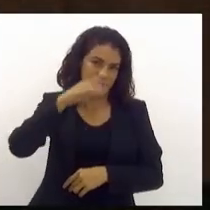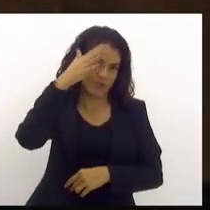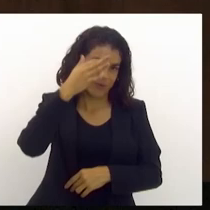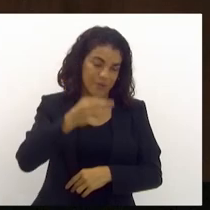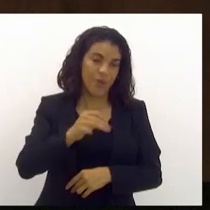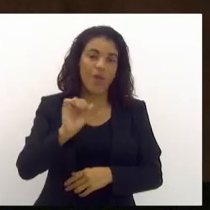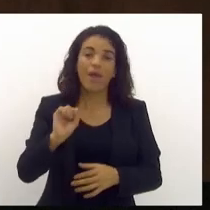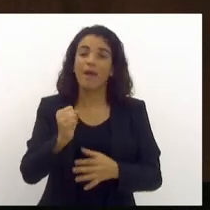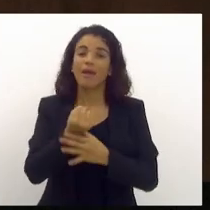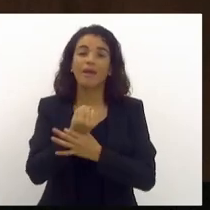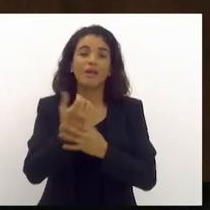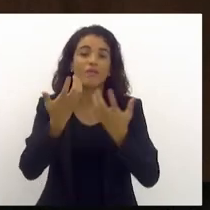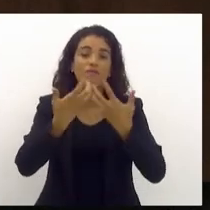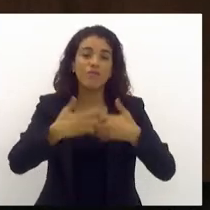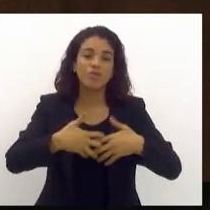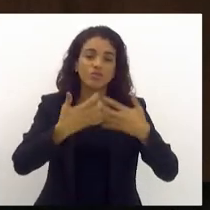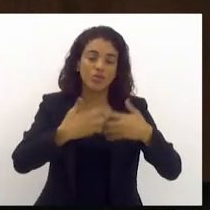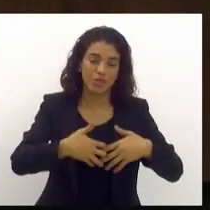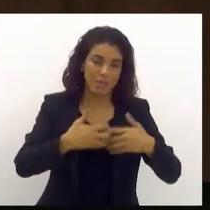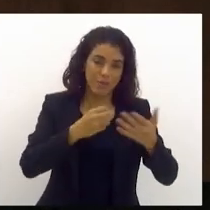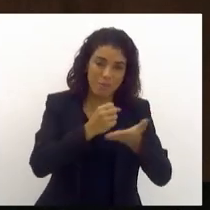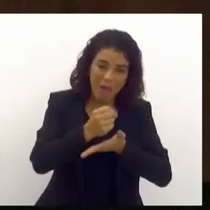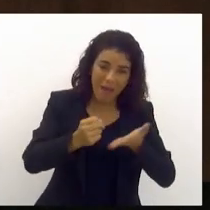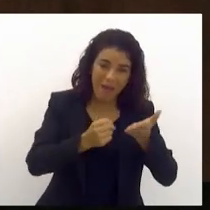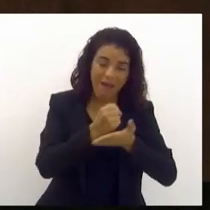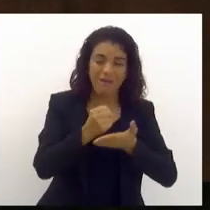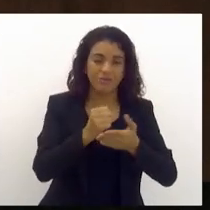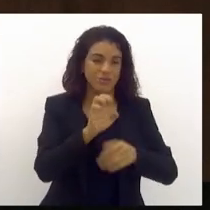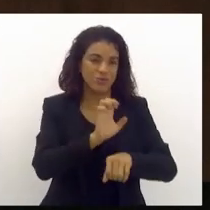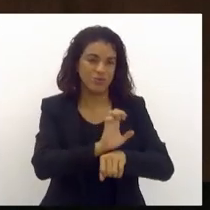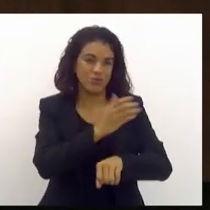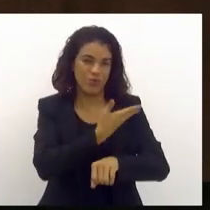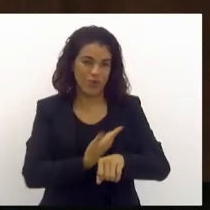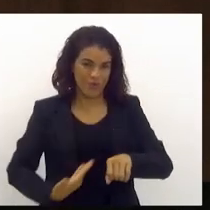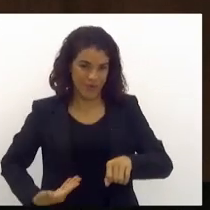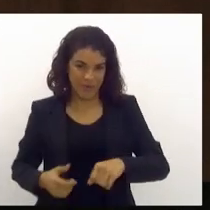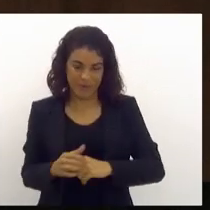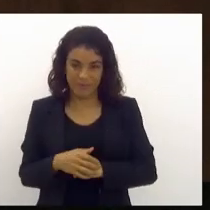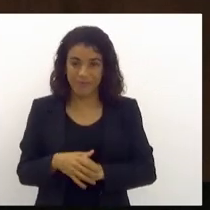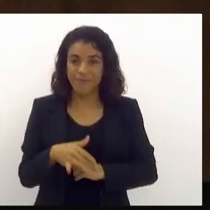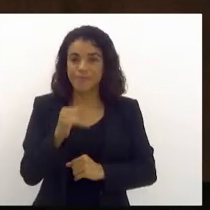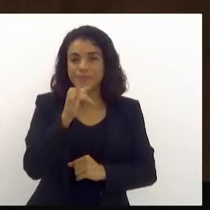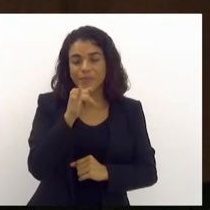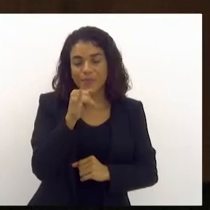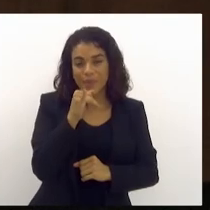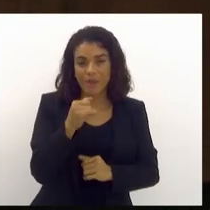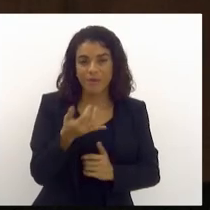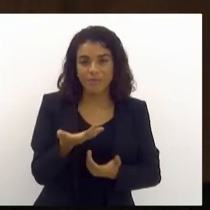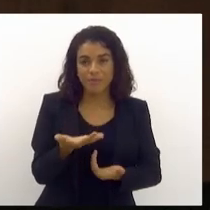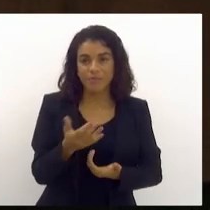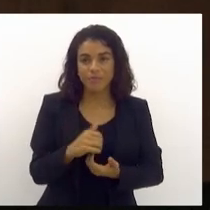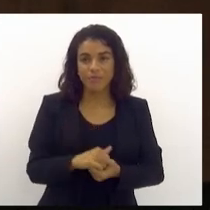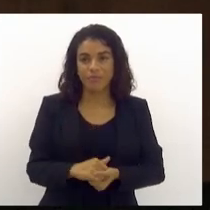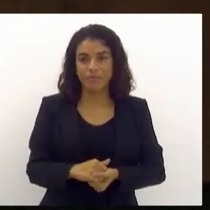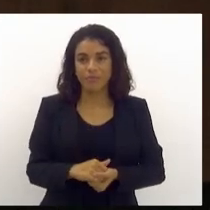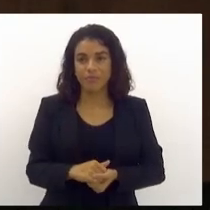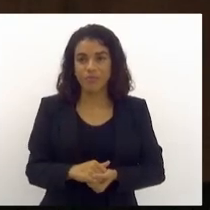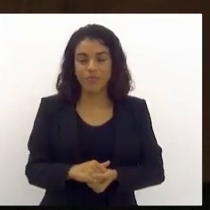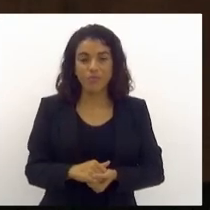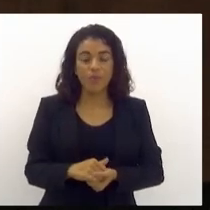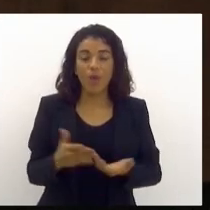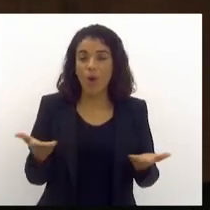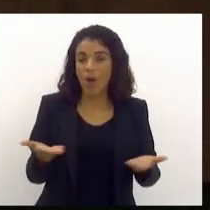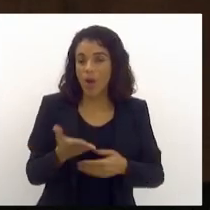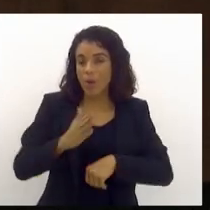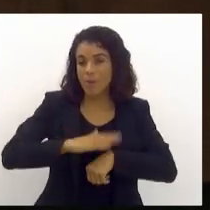é garantindo o funcionamento mínimo do Estado. Porque a permanecer o atual